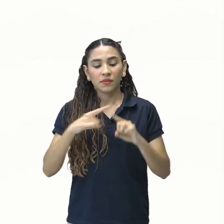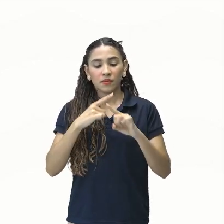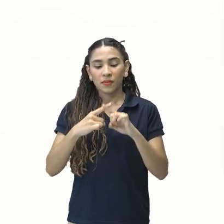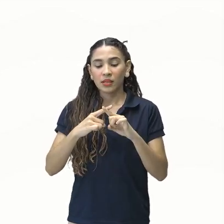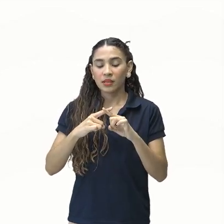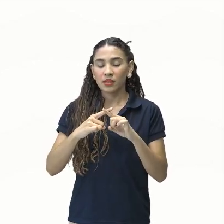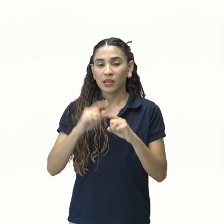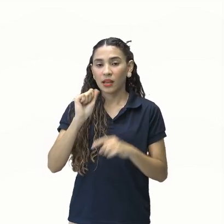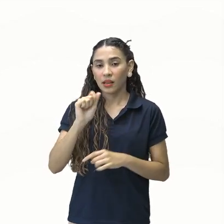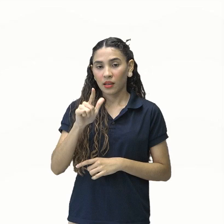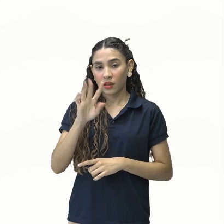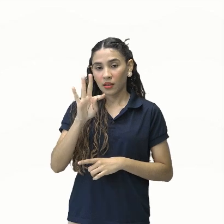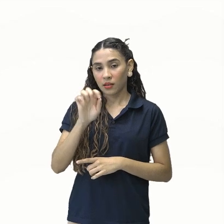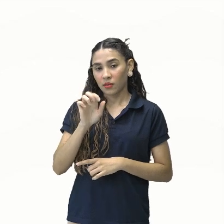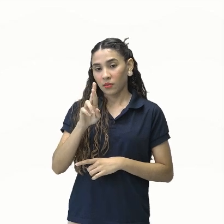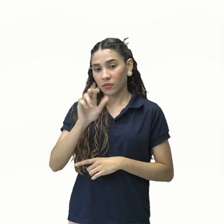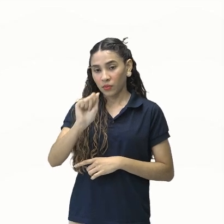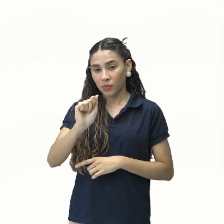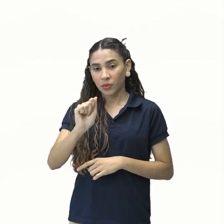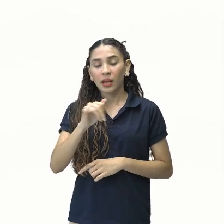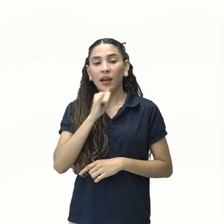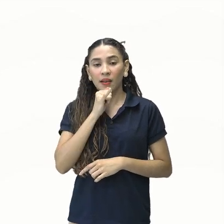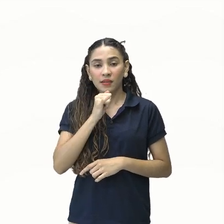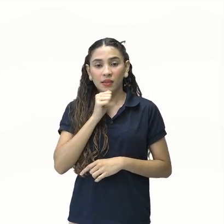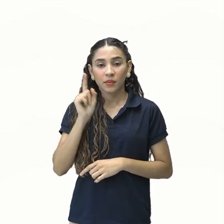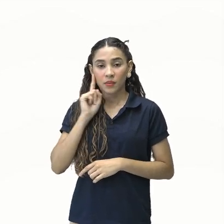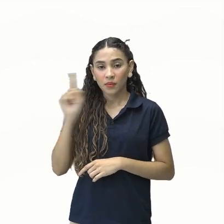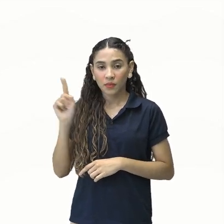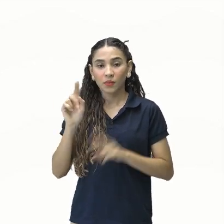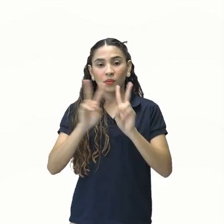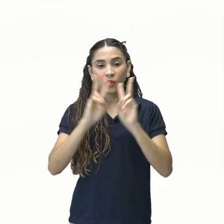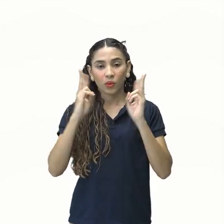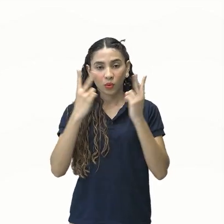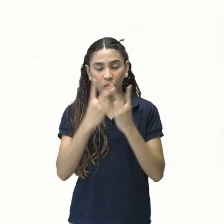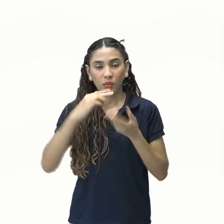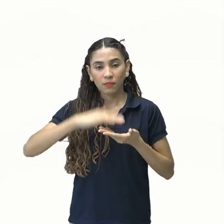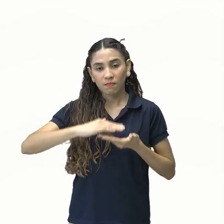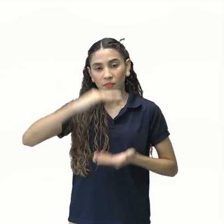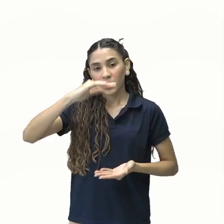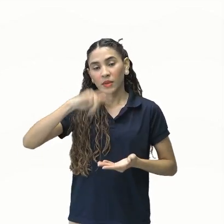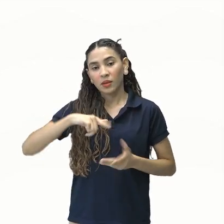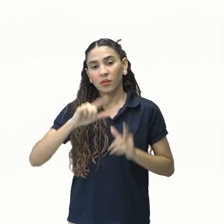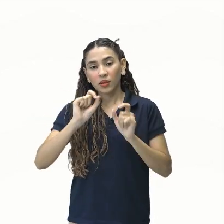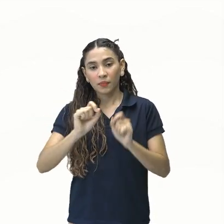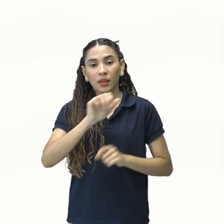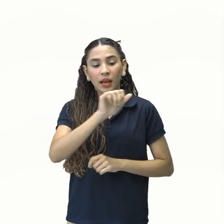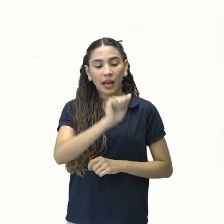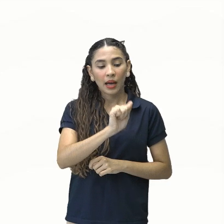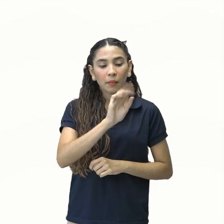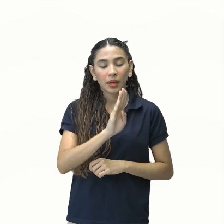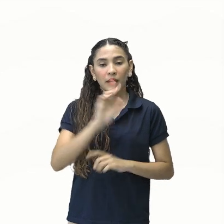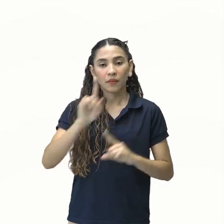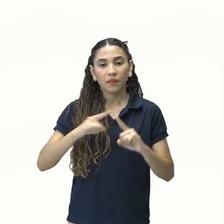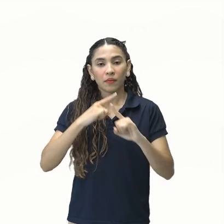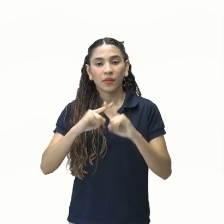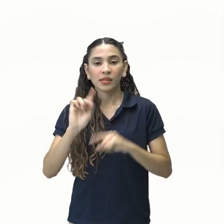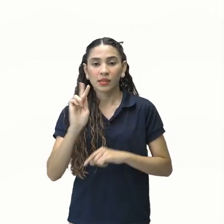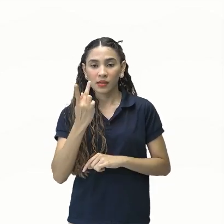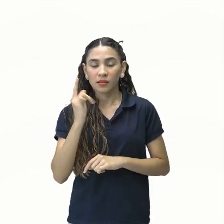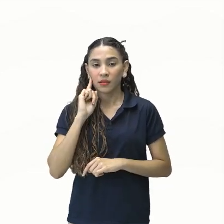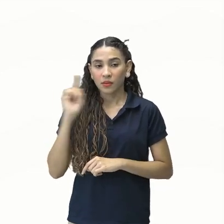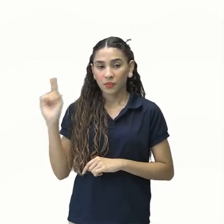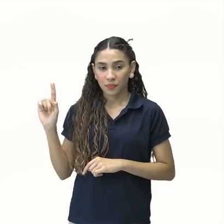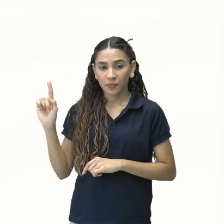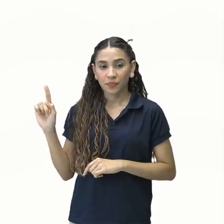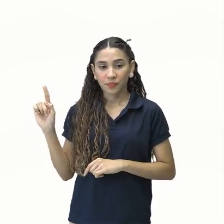do prisma, tá bom? Então, aqui o nosso volume do prisma vai ser exatamente a área da base vezes